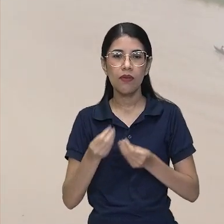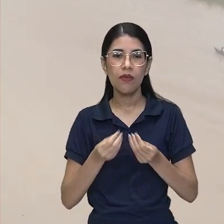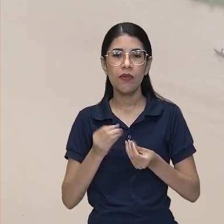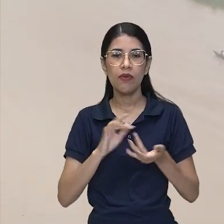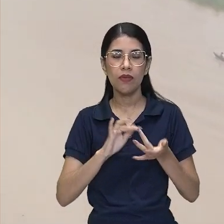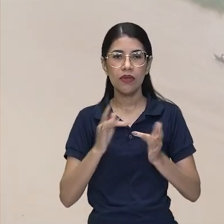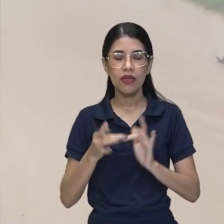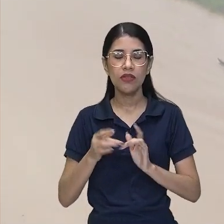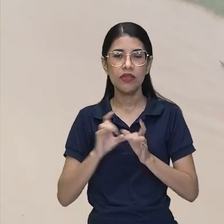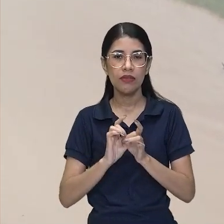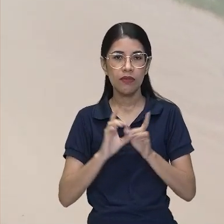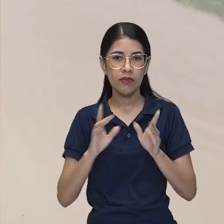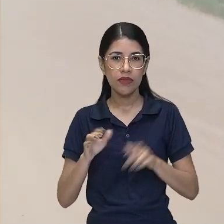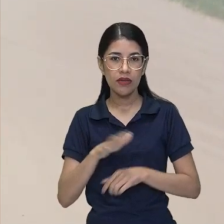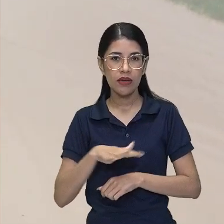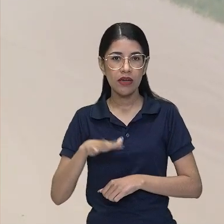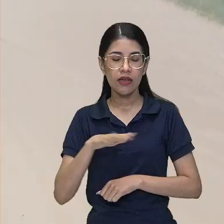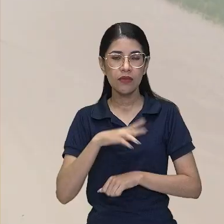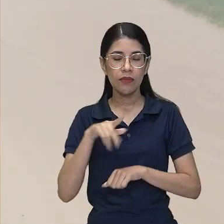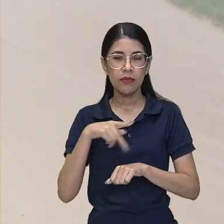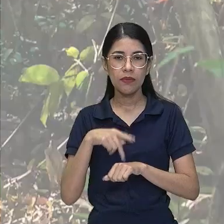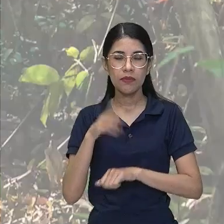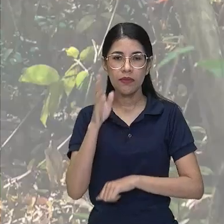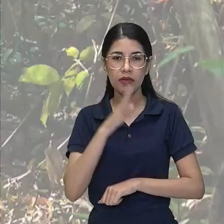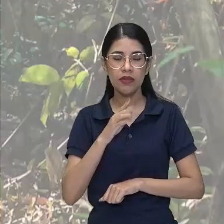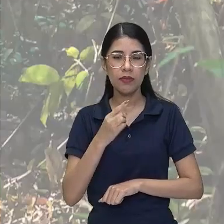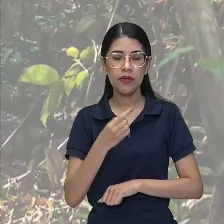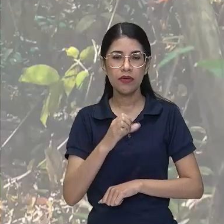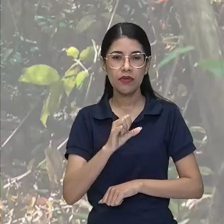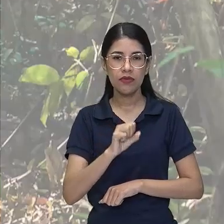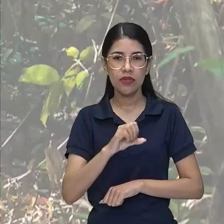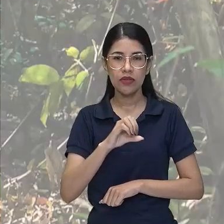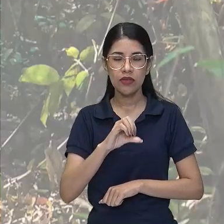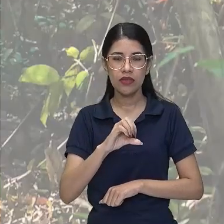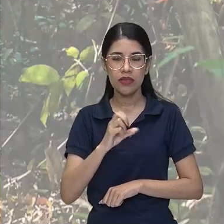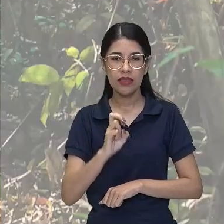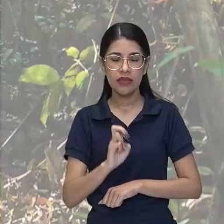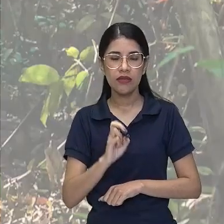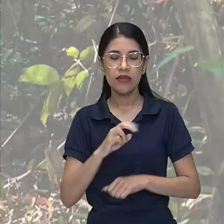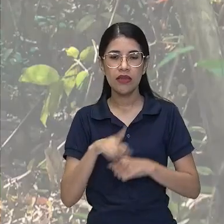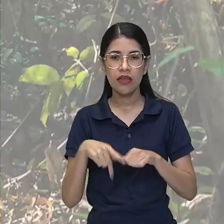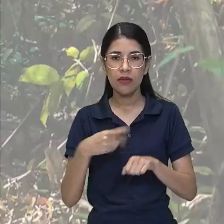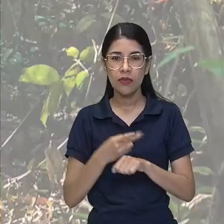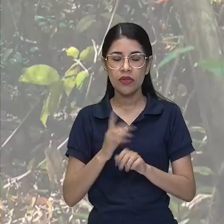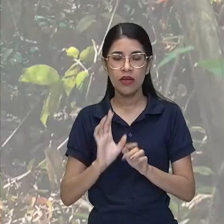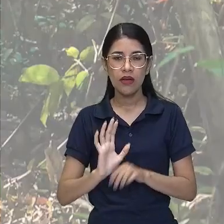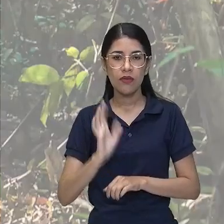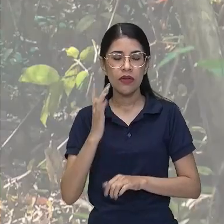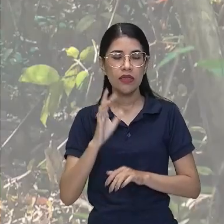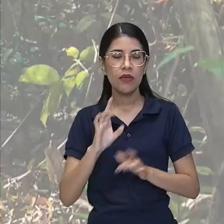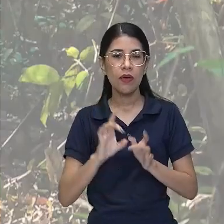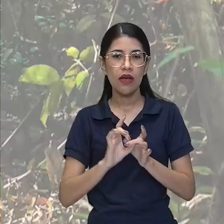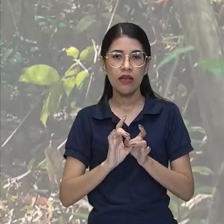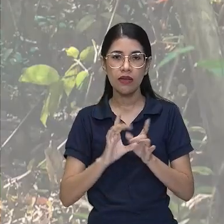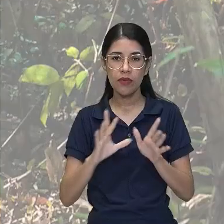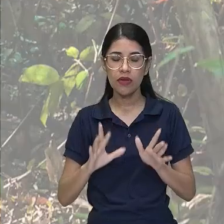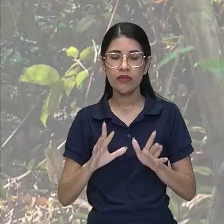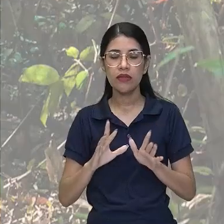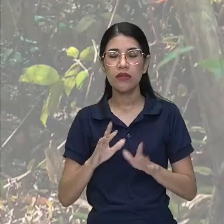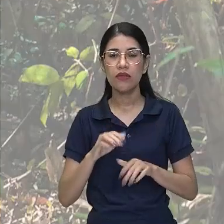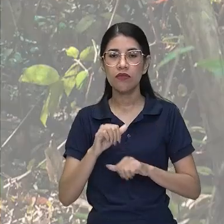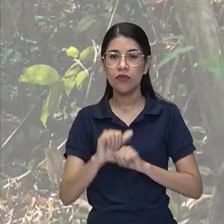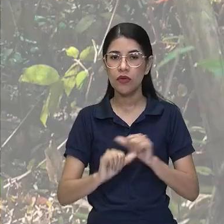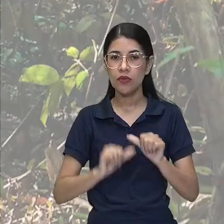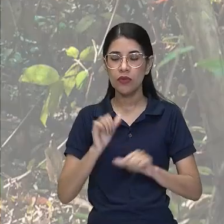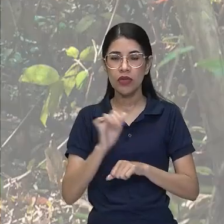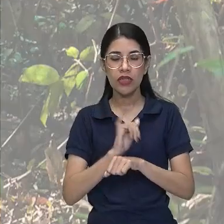país, que vai acontecer no ano de 1985. Bem, após a redemocratização do nosso país, a gente tem uma mudança nas